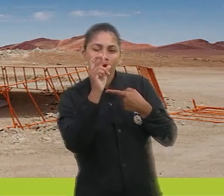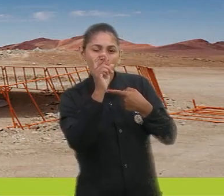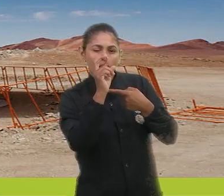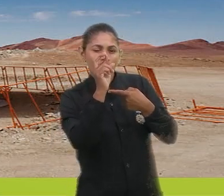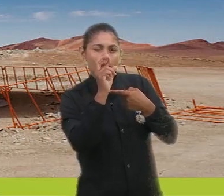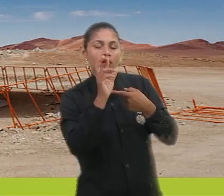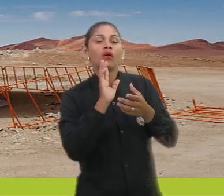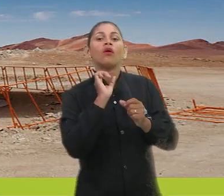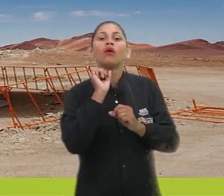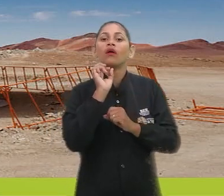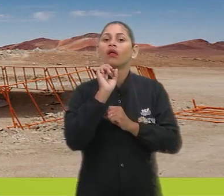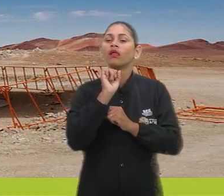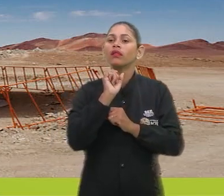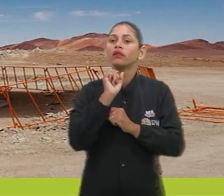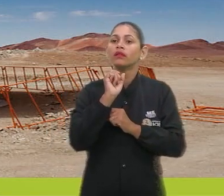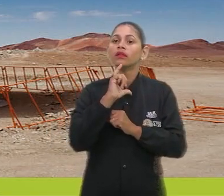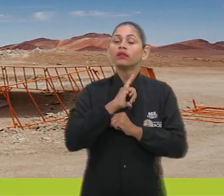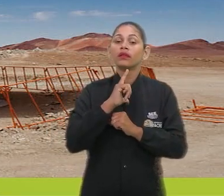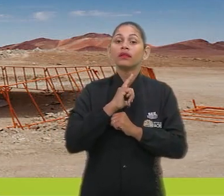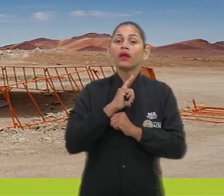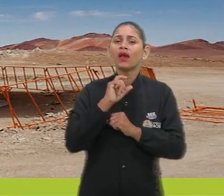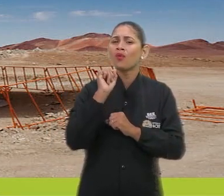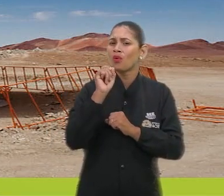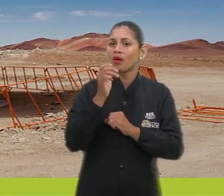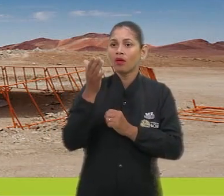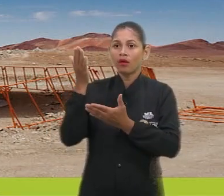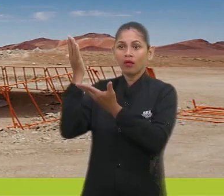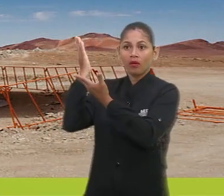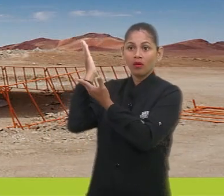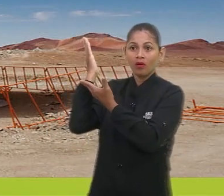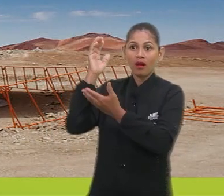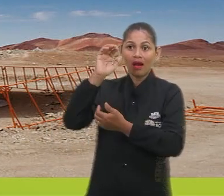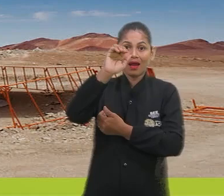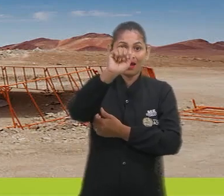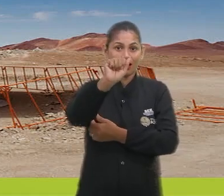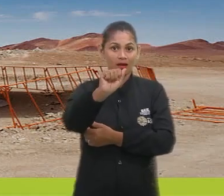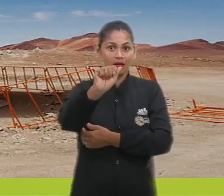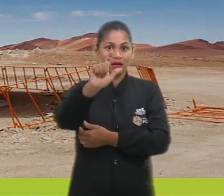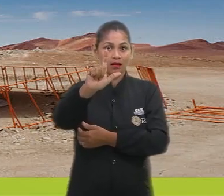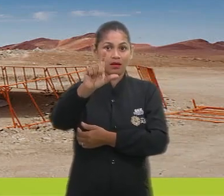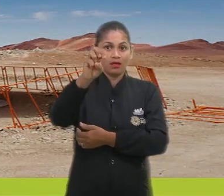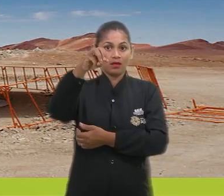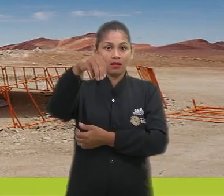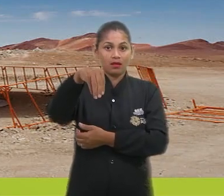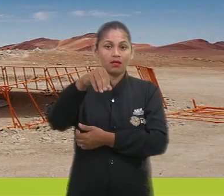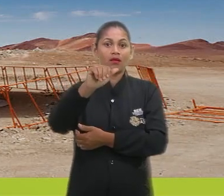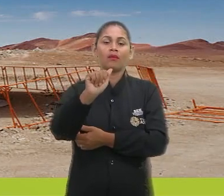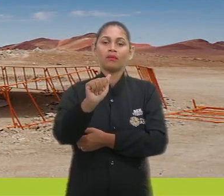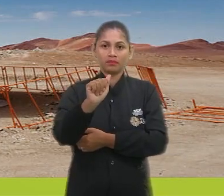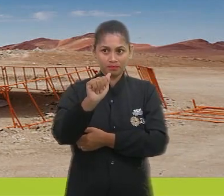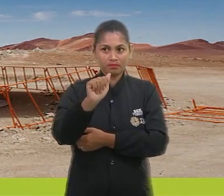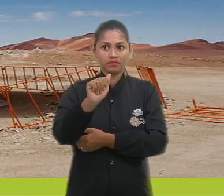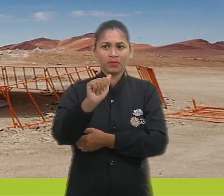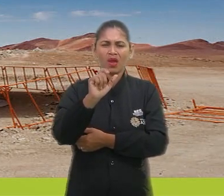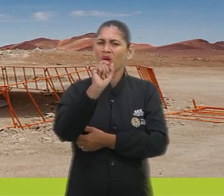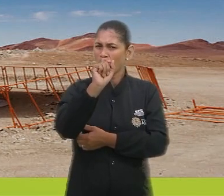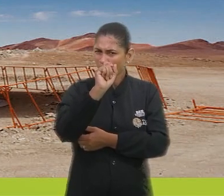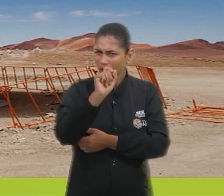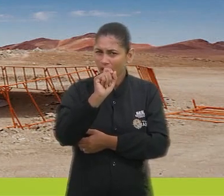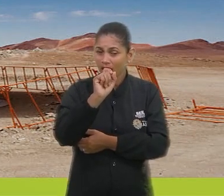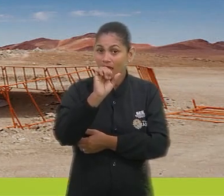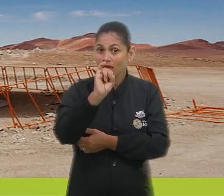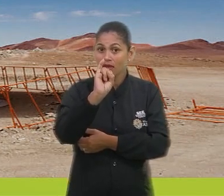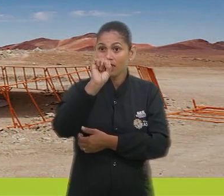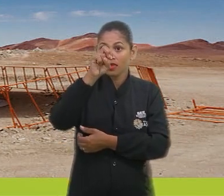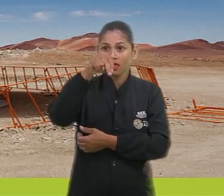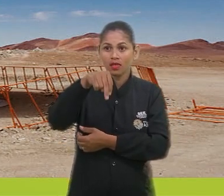tela o ALMA. Quem é esse cara? Nós temos aqui um interferômetro. Pense numa